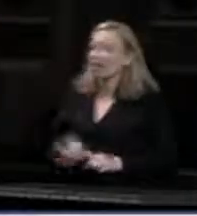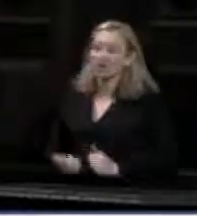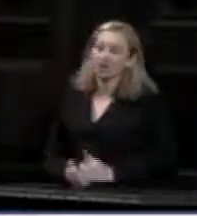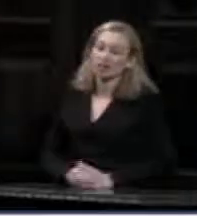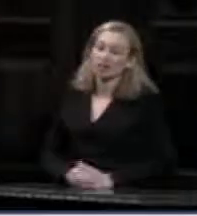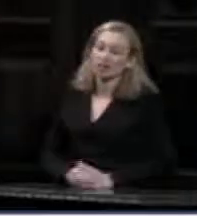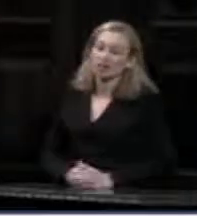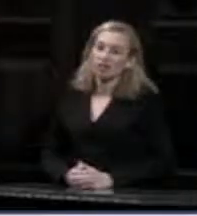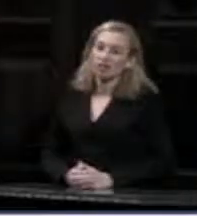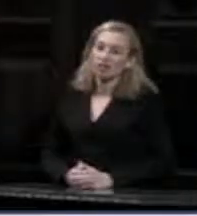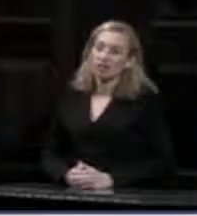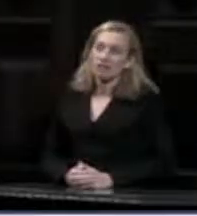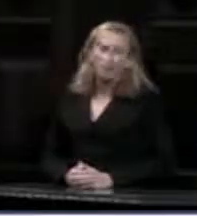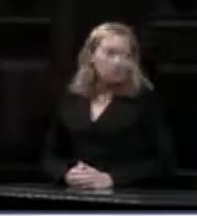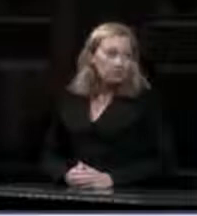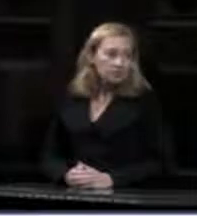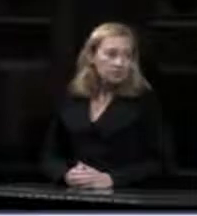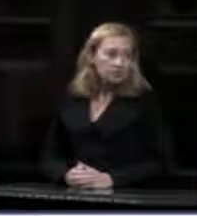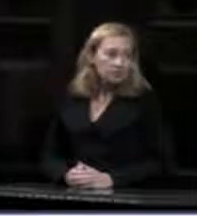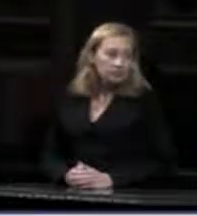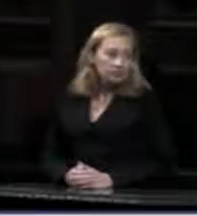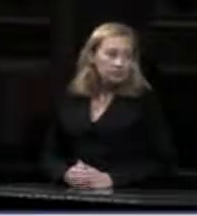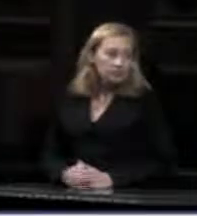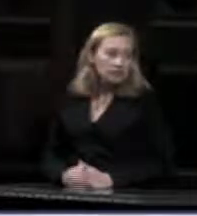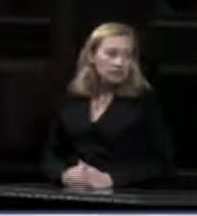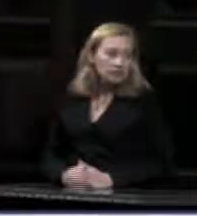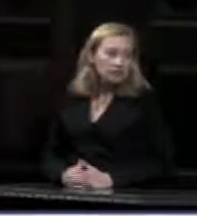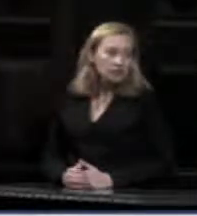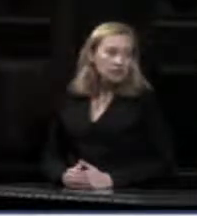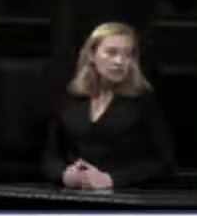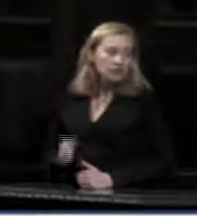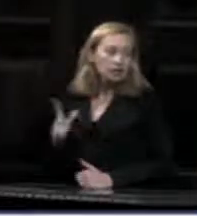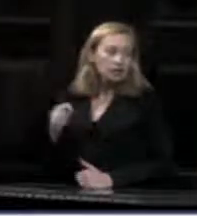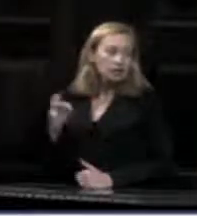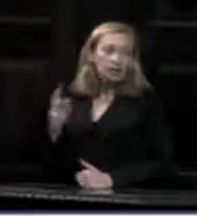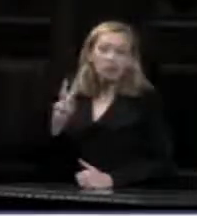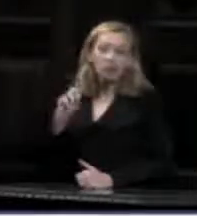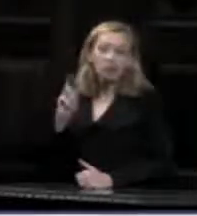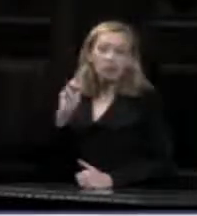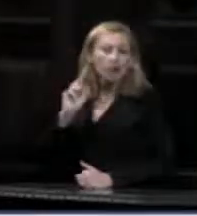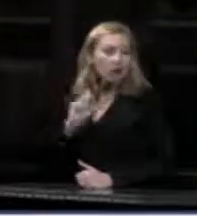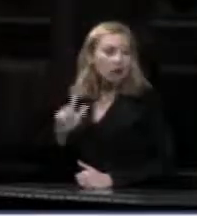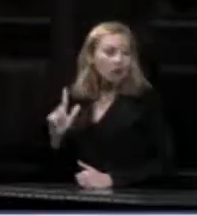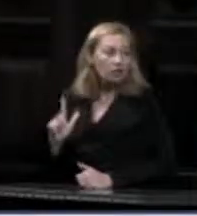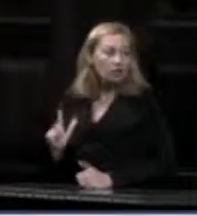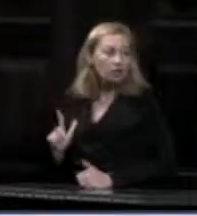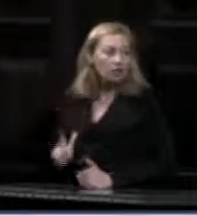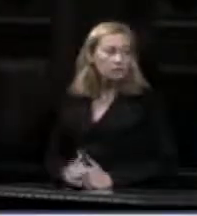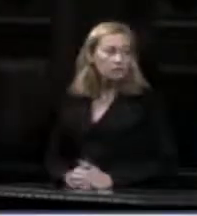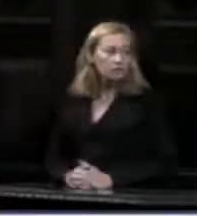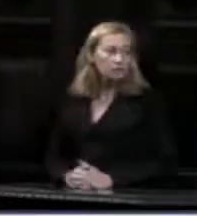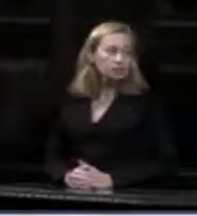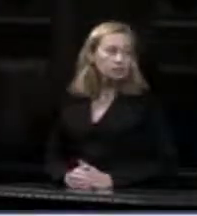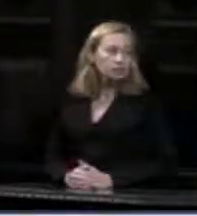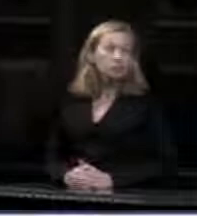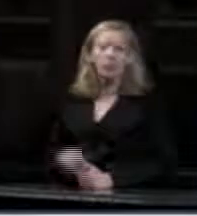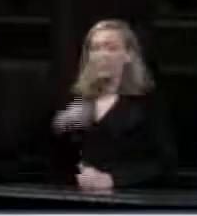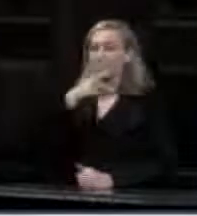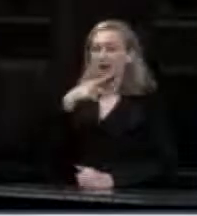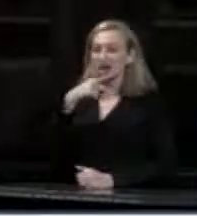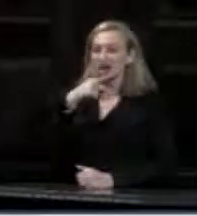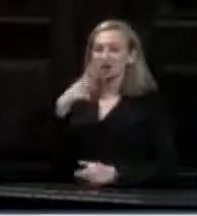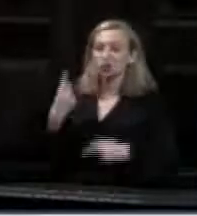a lei eleitoral aprovada ea miríades de partidos